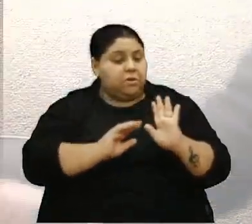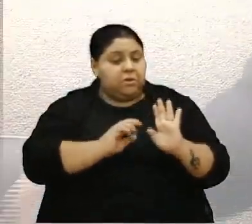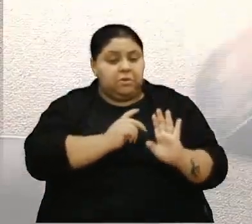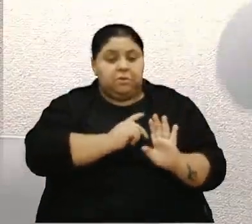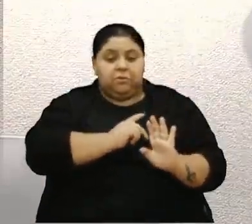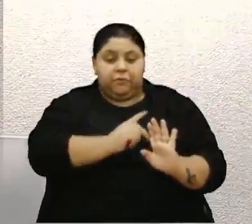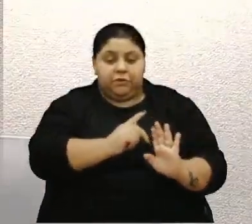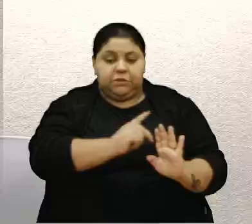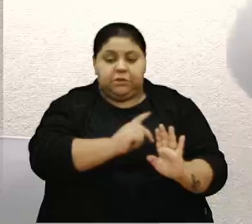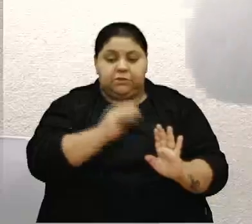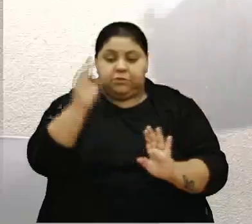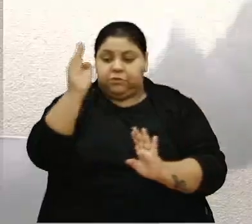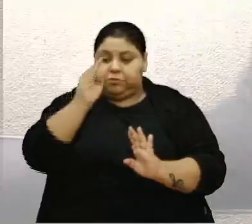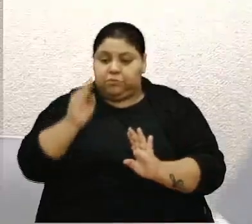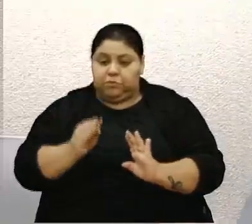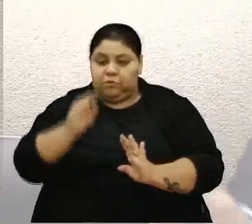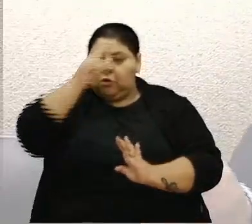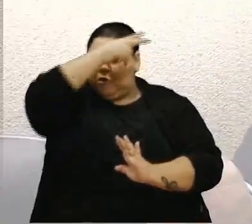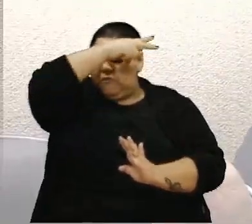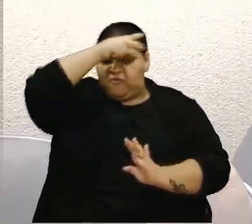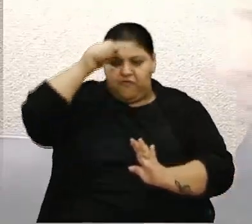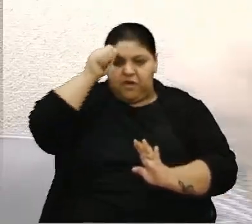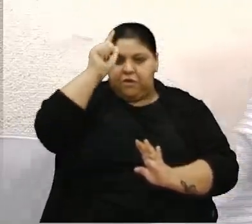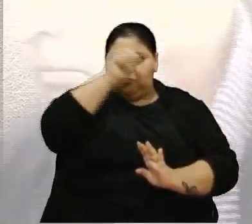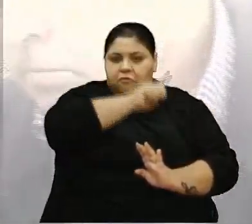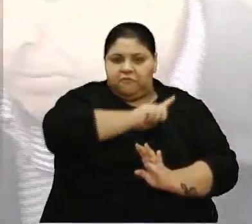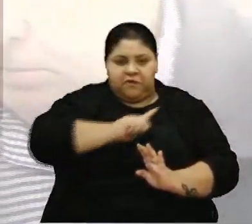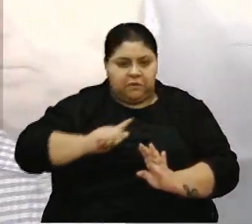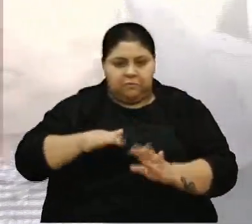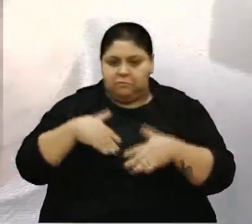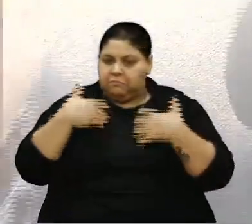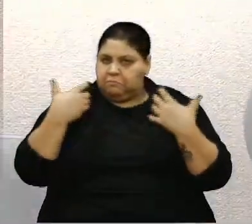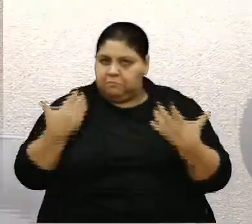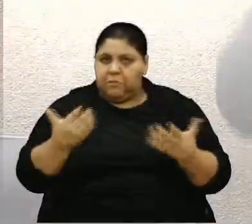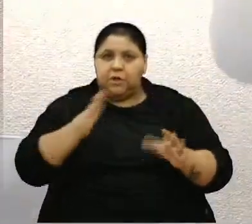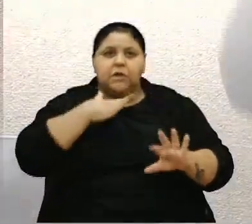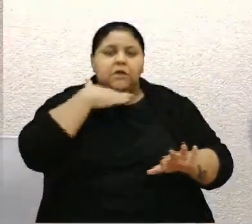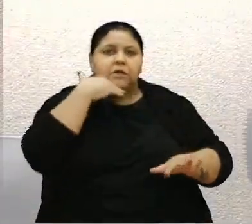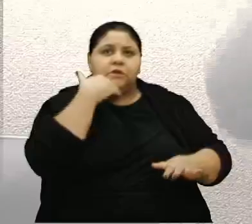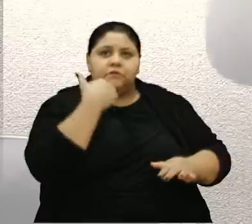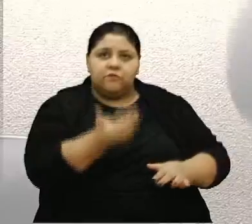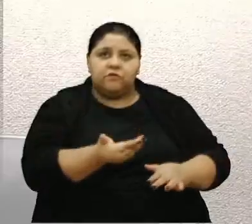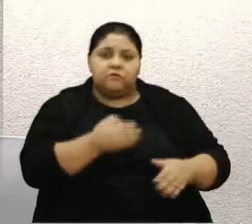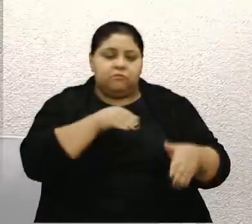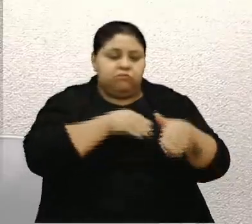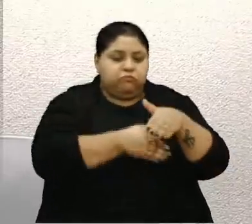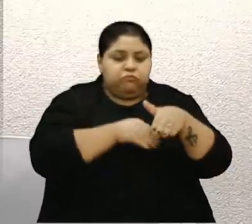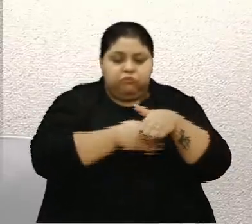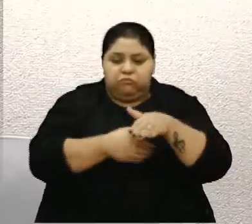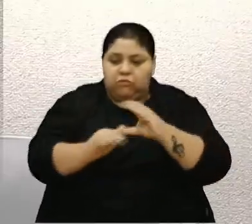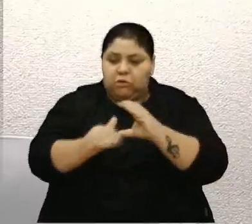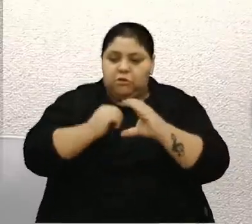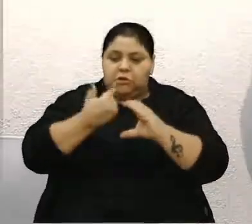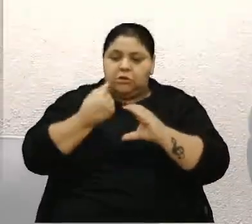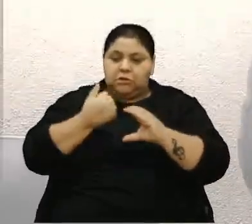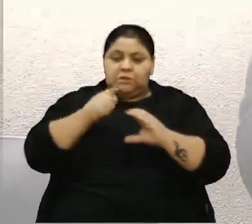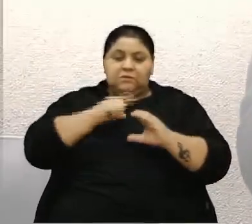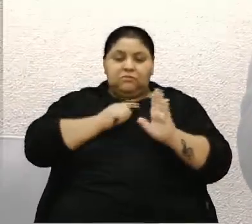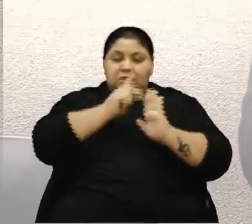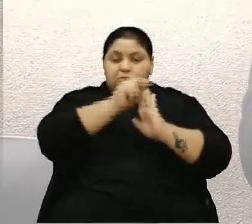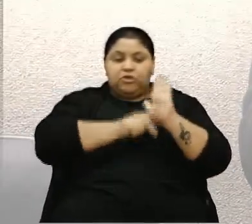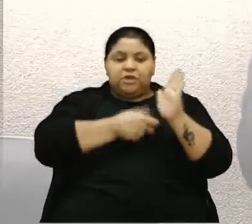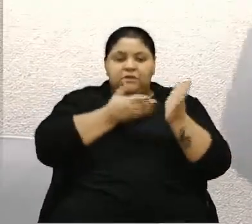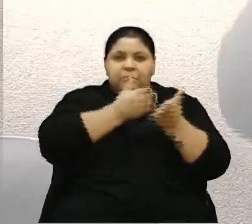é o prefeito, independente de quem é o governador. Não adianta fazer caixa, fazer fundo, vir dinheiro, se não tem o projeto